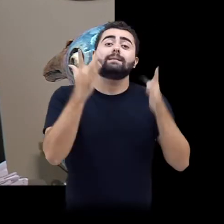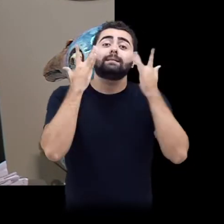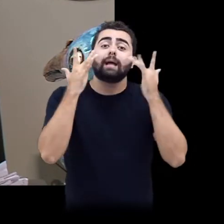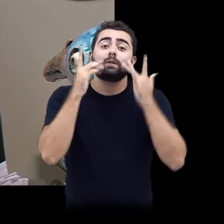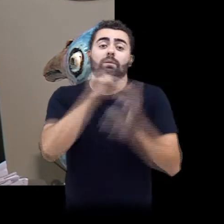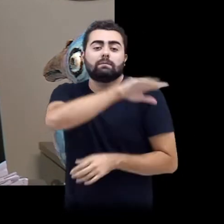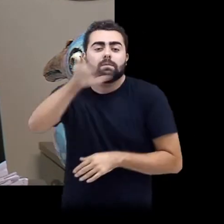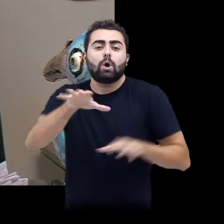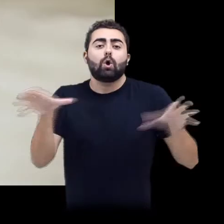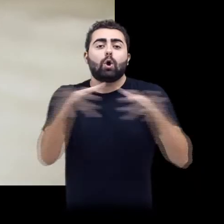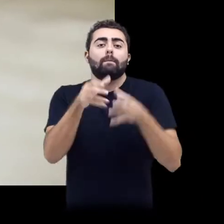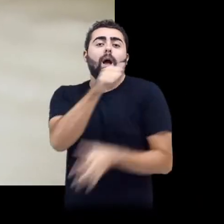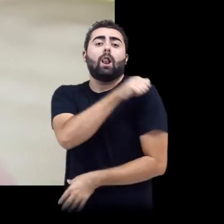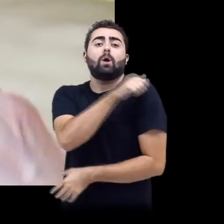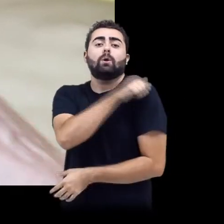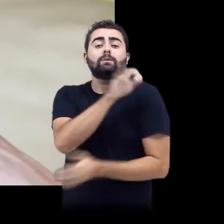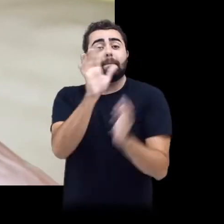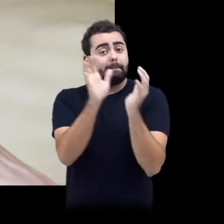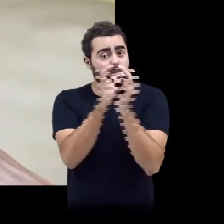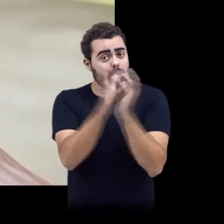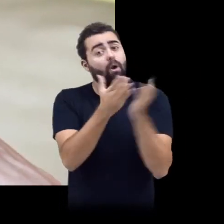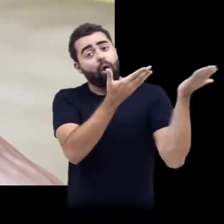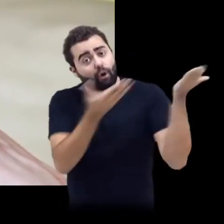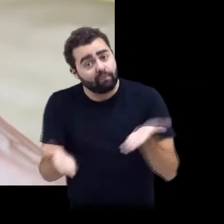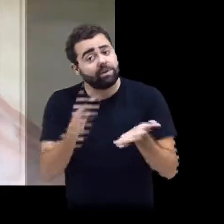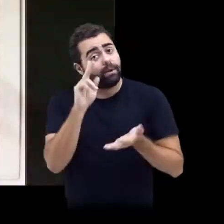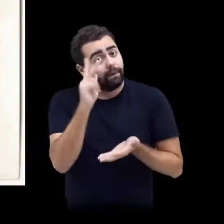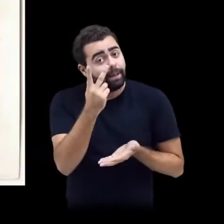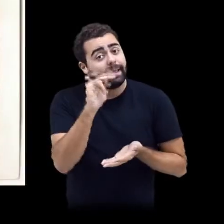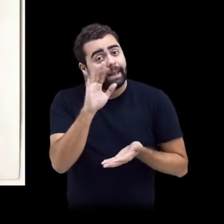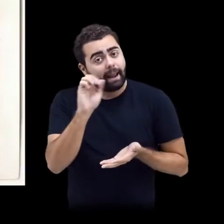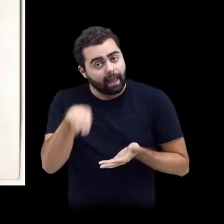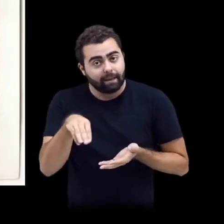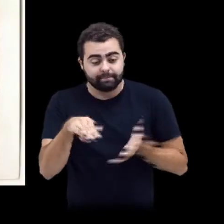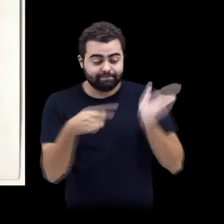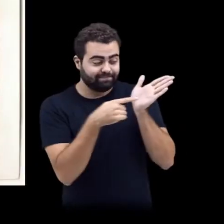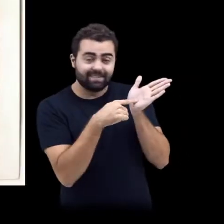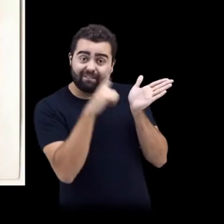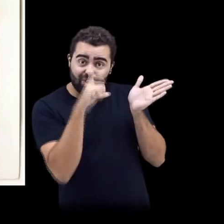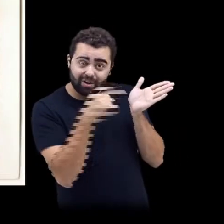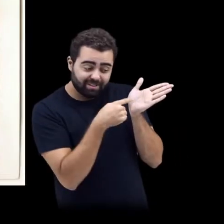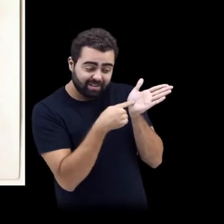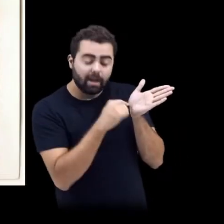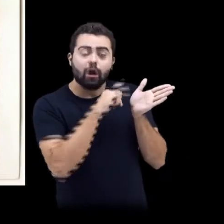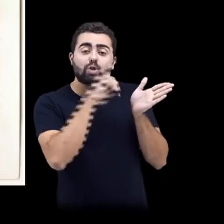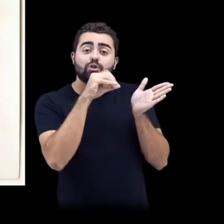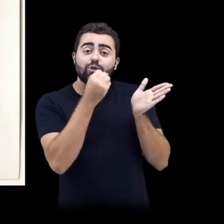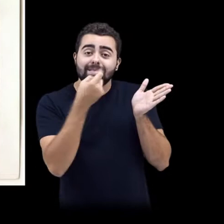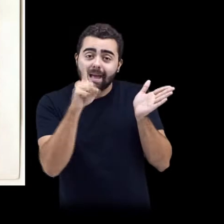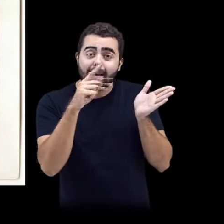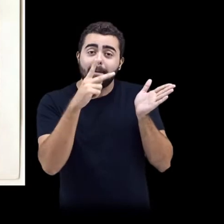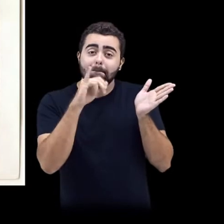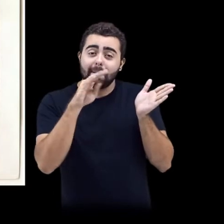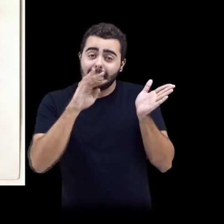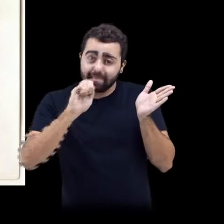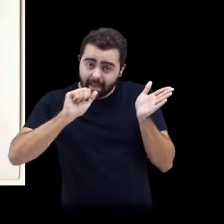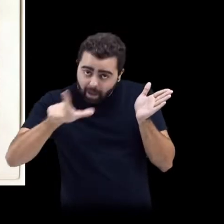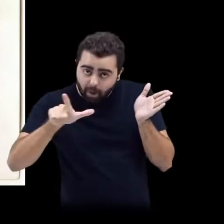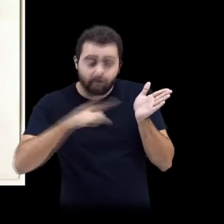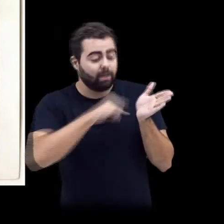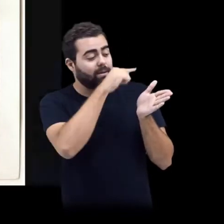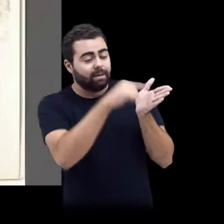convidou Irã. Aqui o Zé Pimentel e a Geninha Sada Rosa Borges aqui,